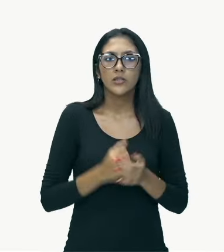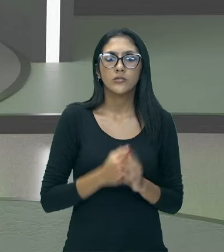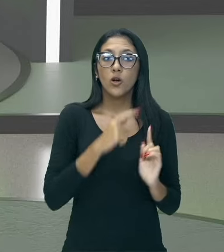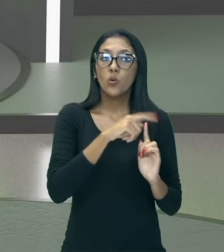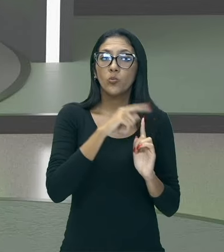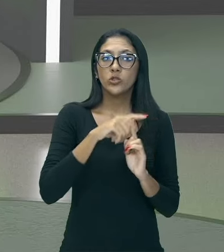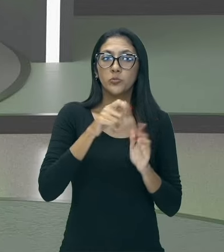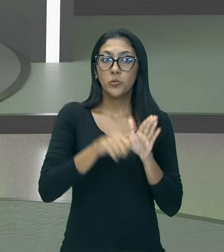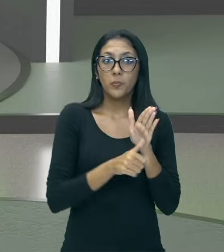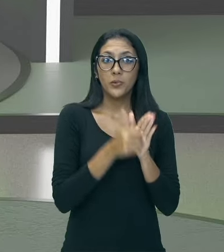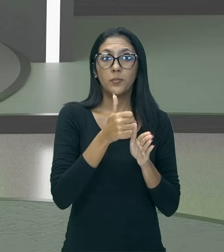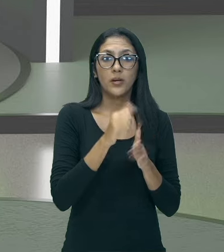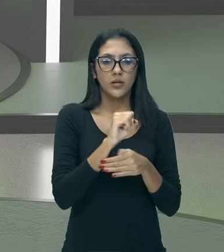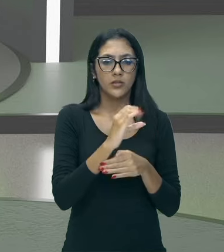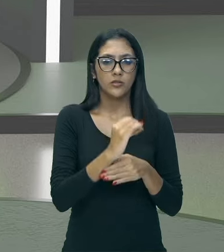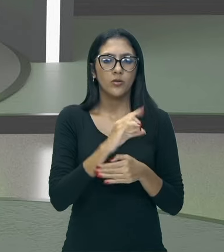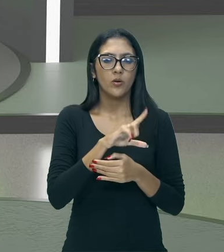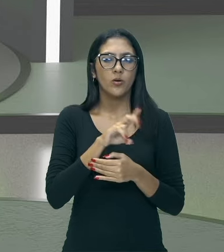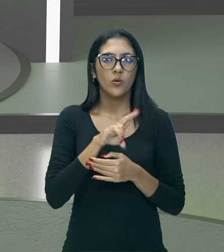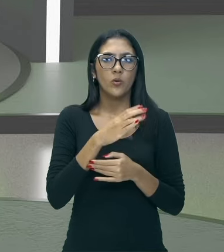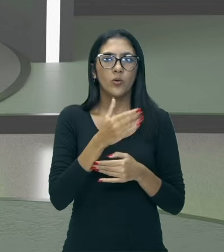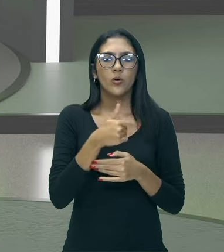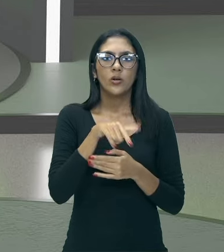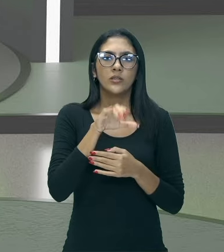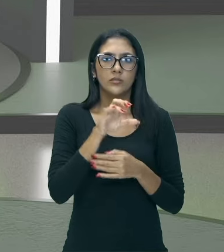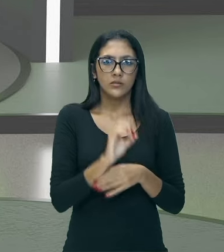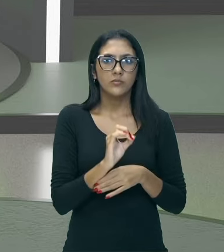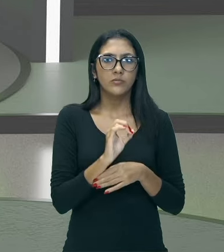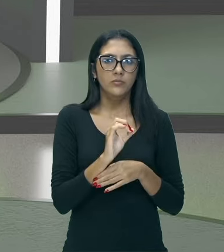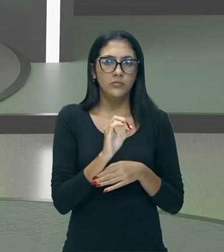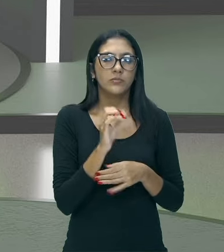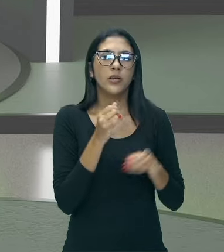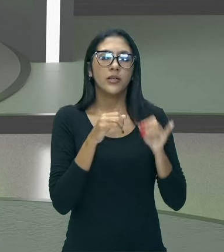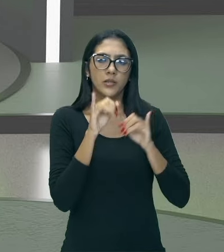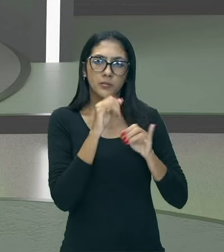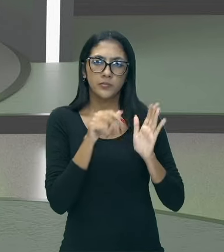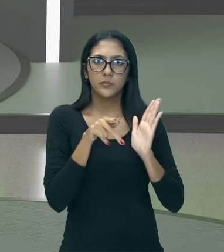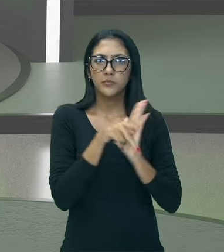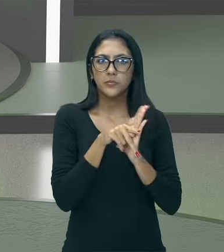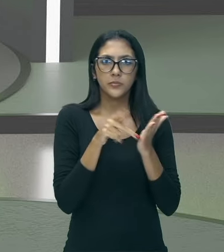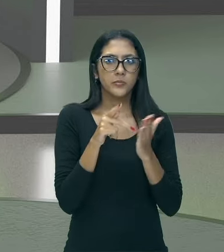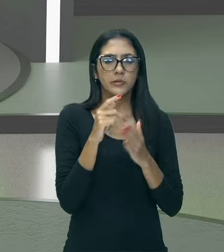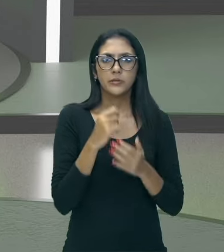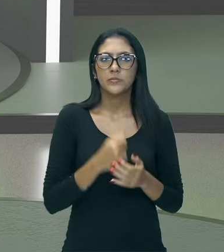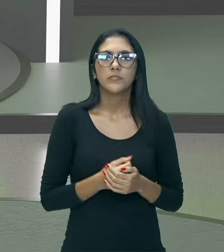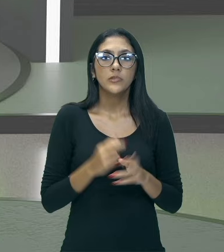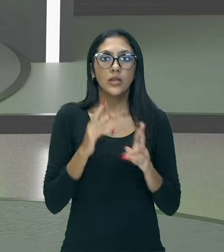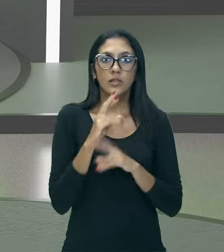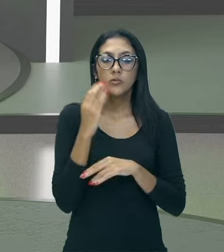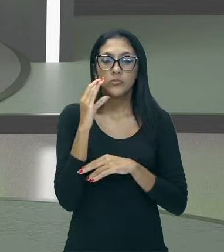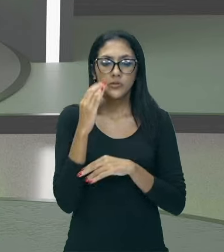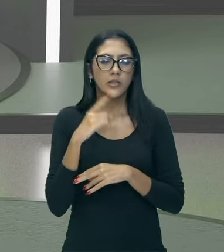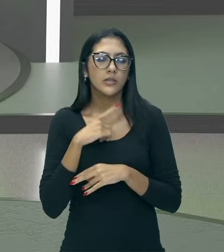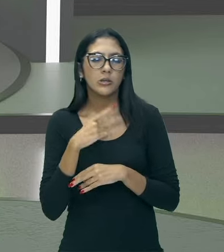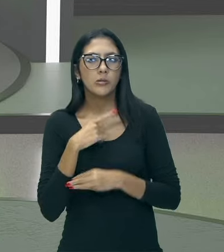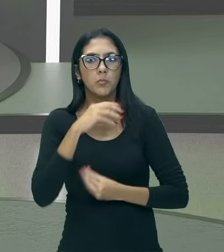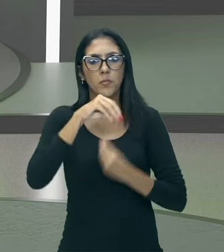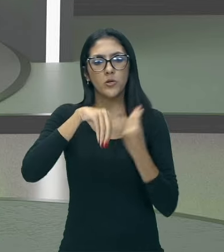solução. Então, solução química em ciência são misturas